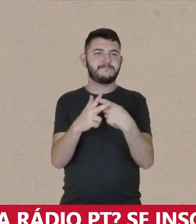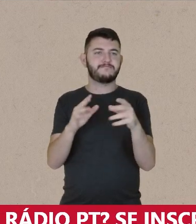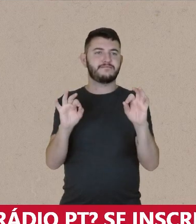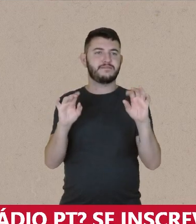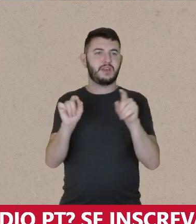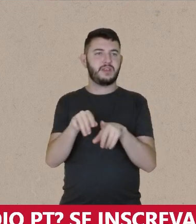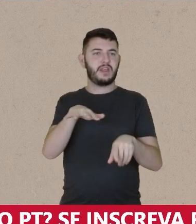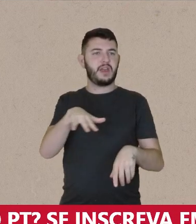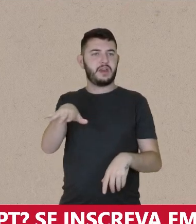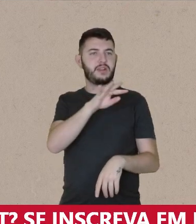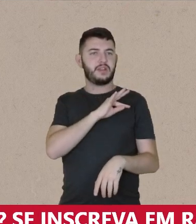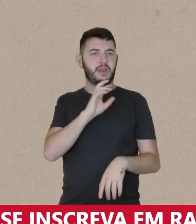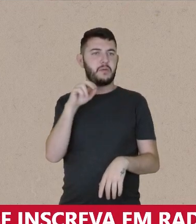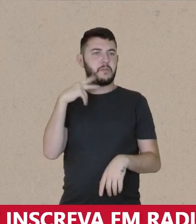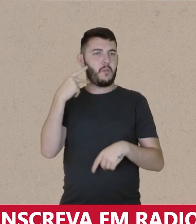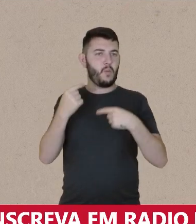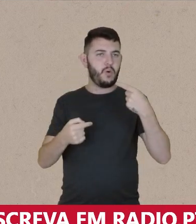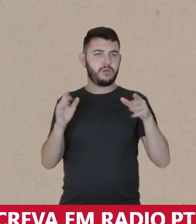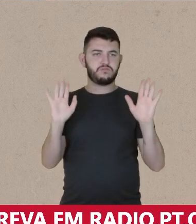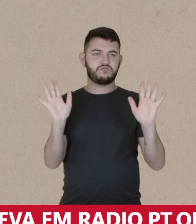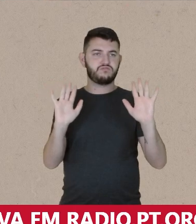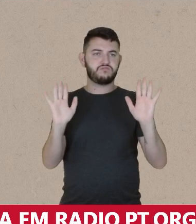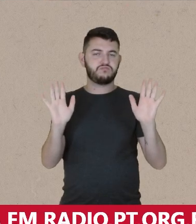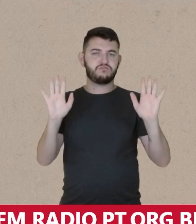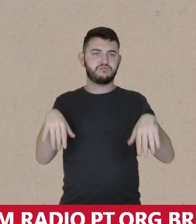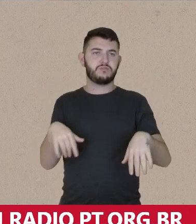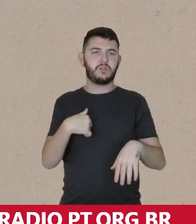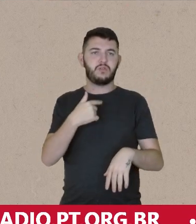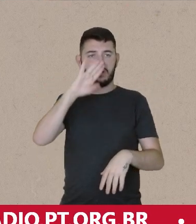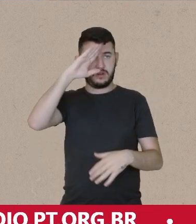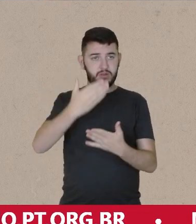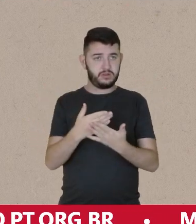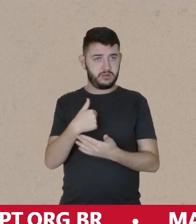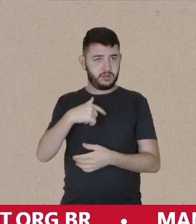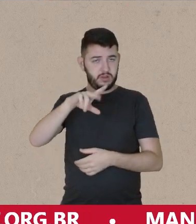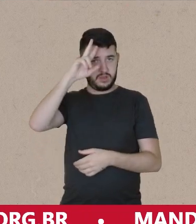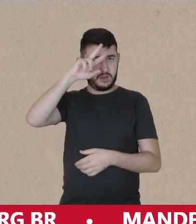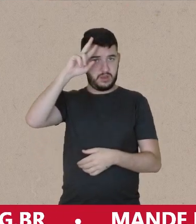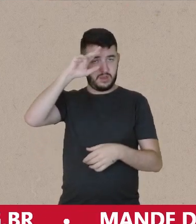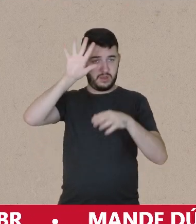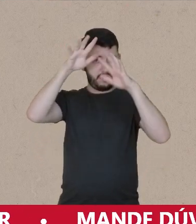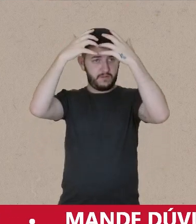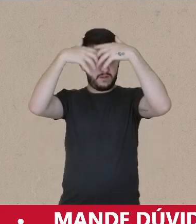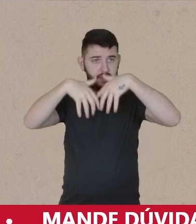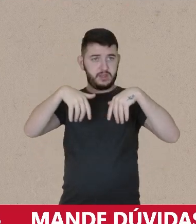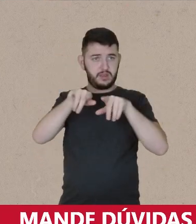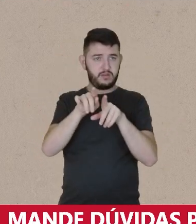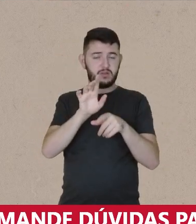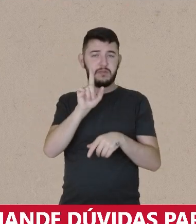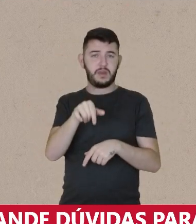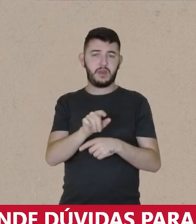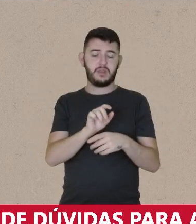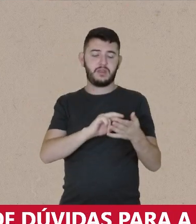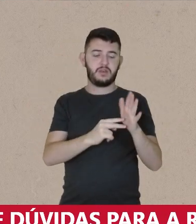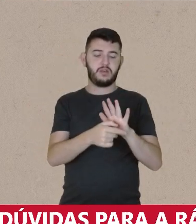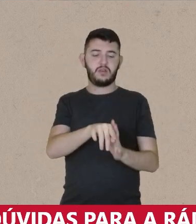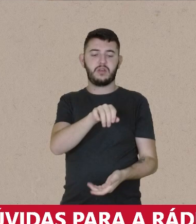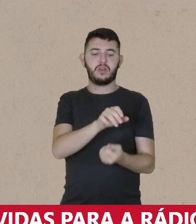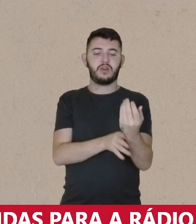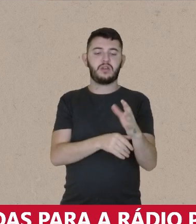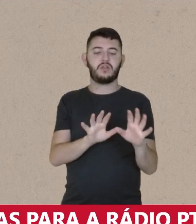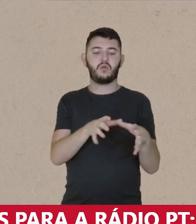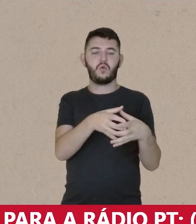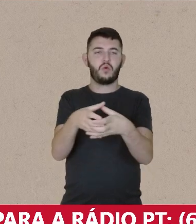técnico ou político. Eu acho que é muito mais uma reflexão mesmo, um reflexo, de uma construção coletiva